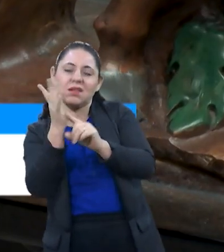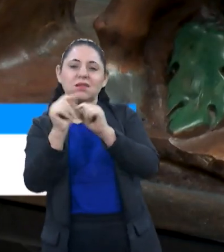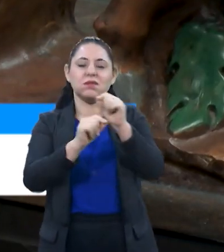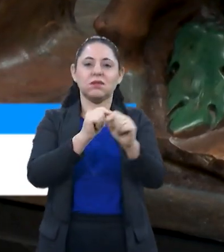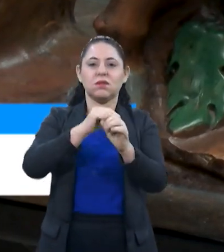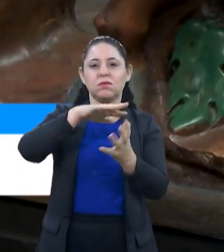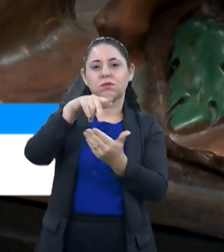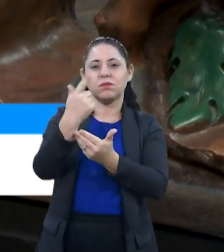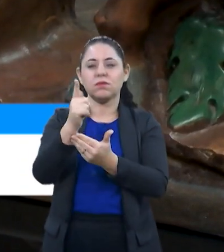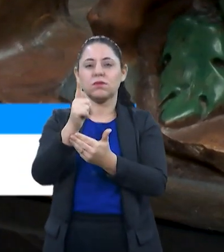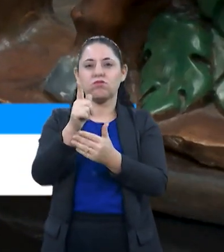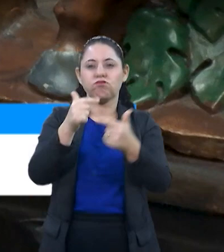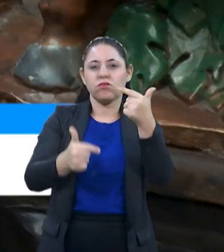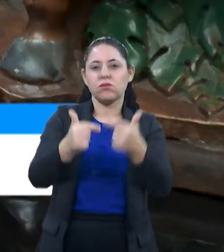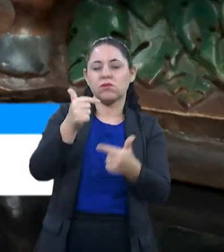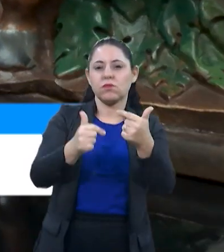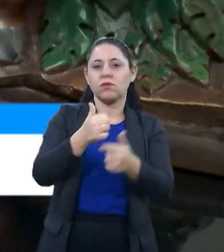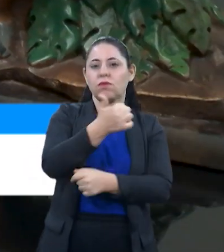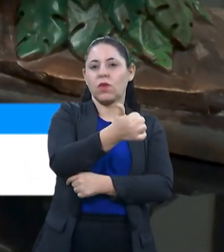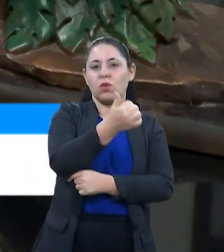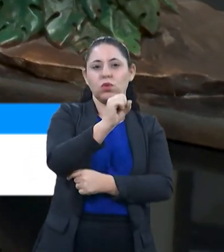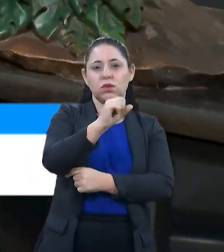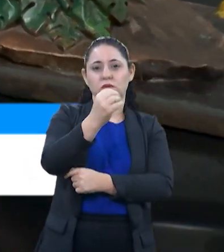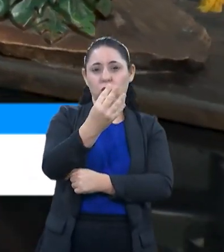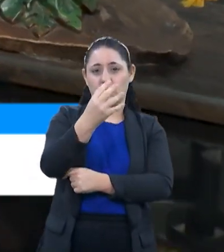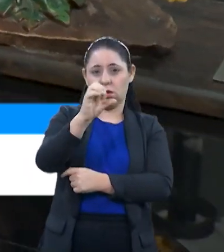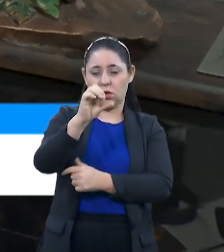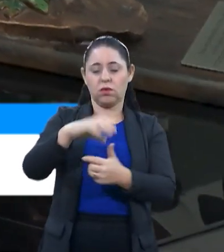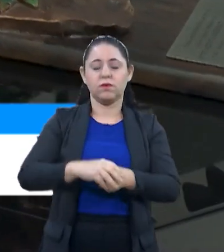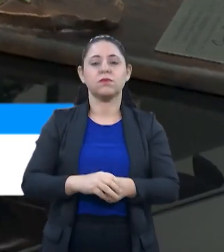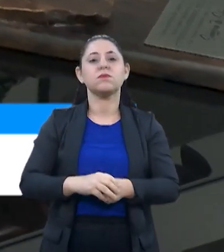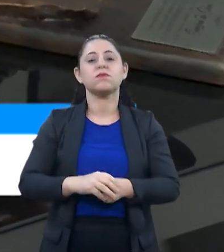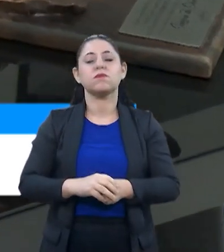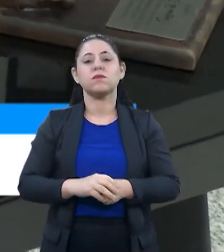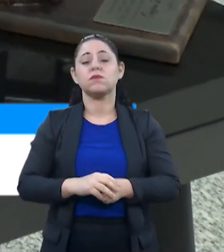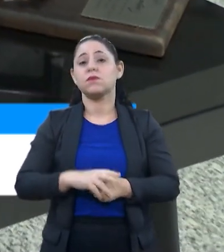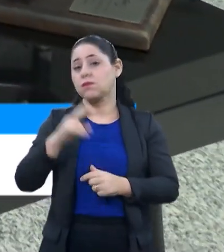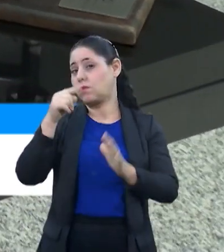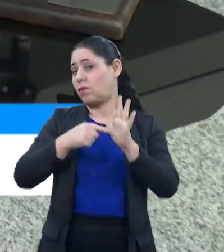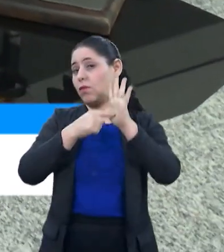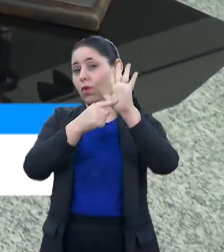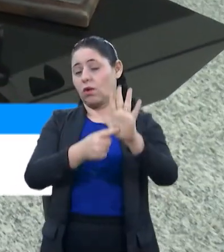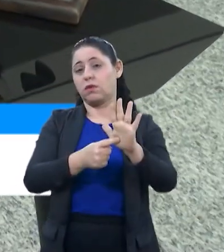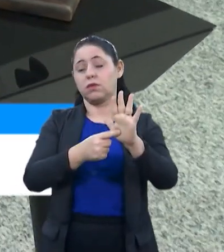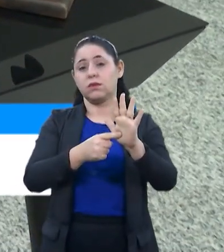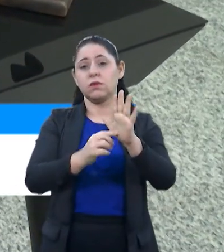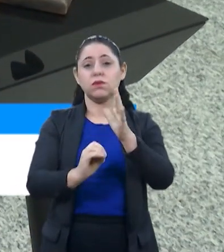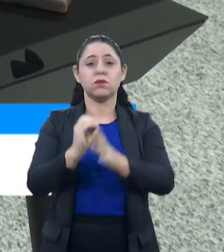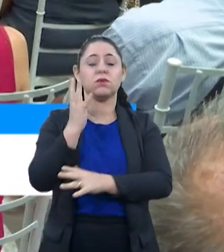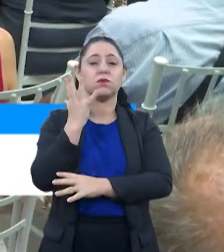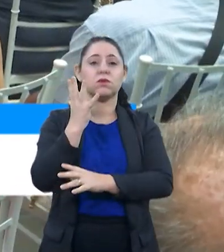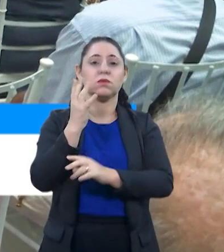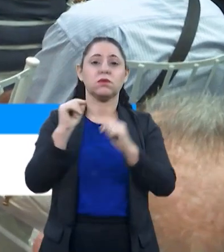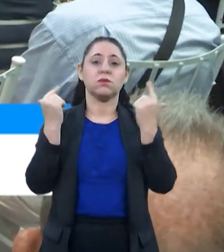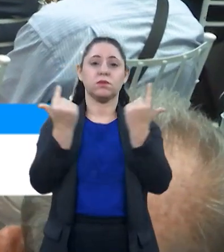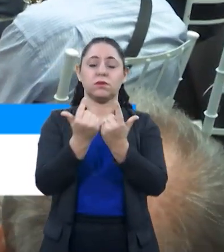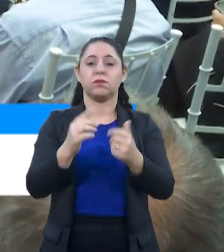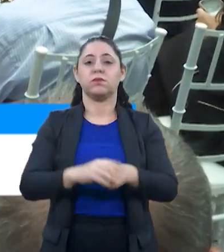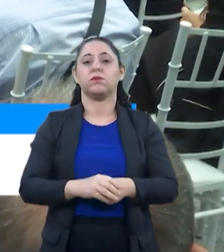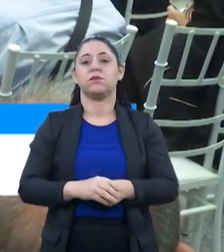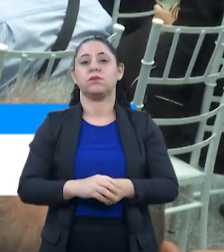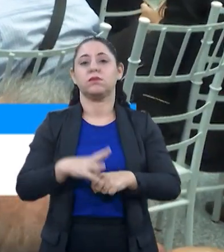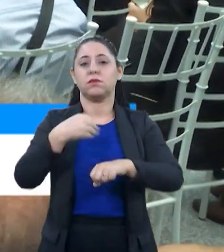detalhando o contexto da geopolítica local desde 1849. O evento para a apresentação do livro